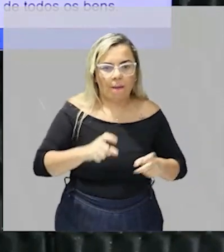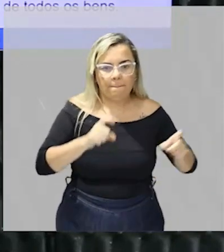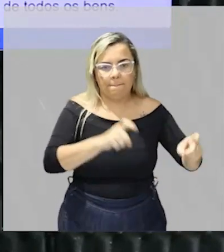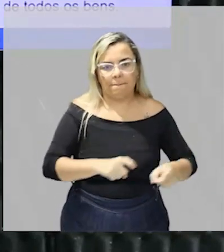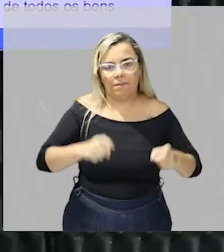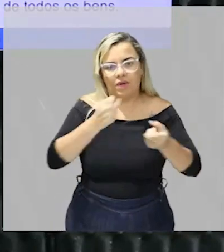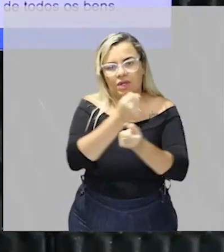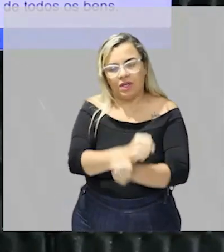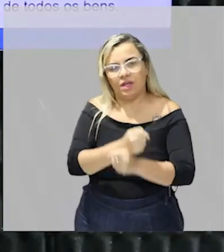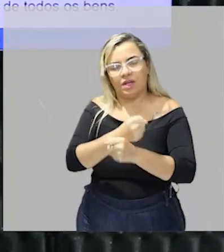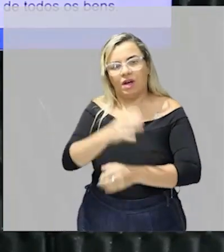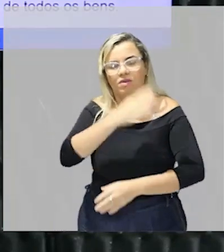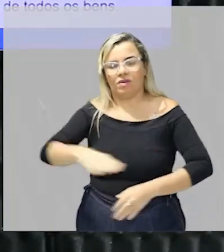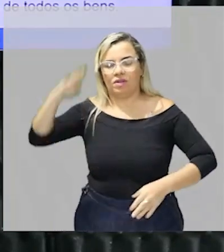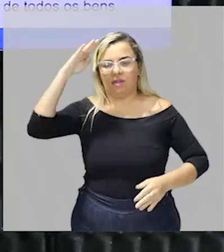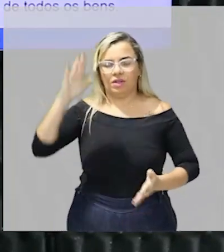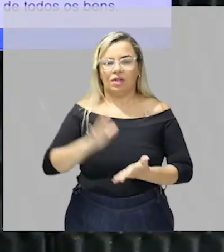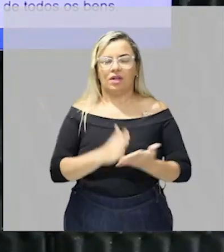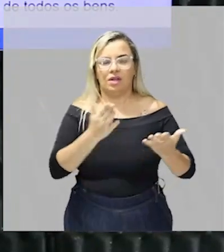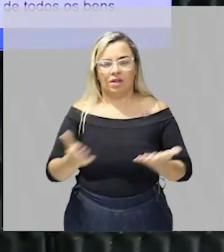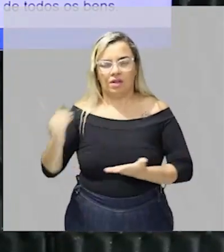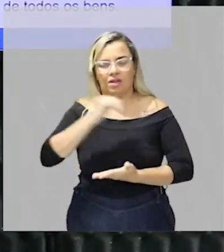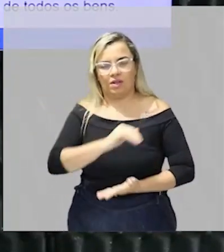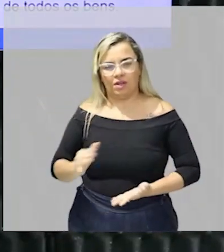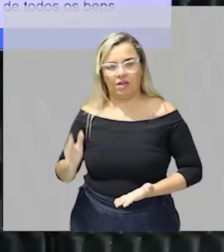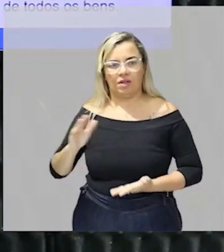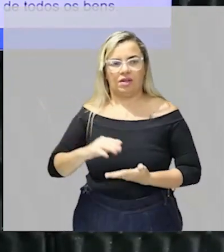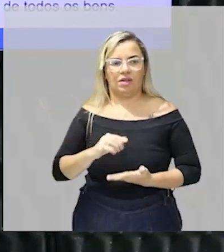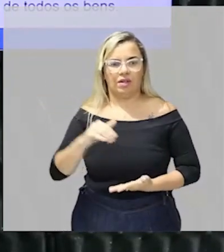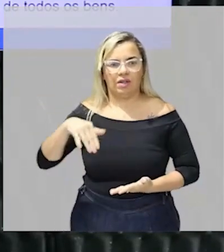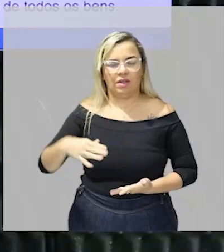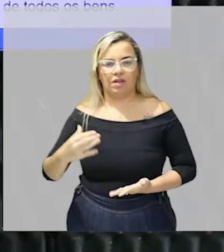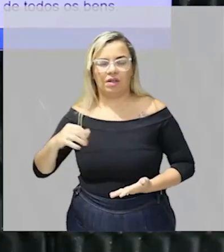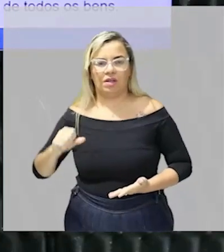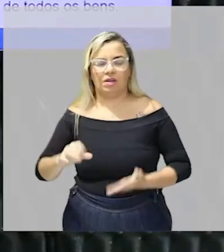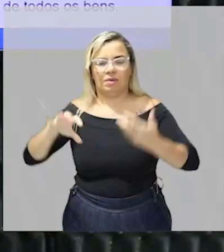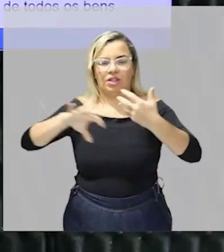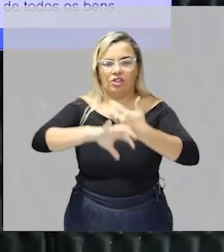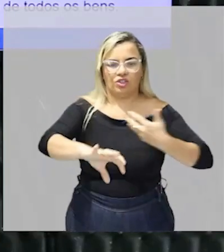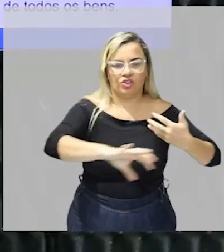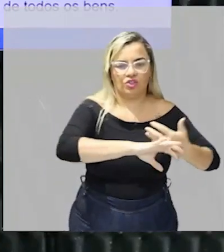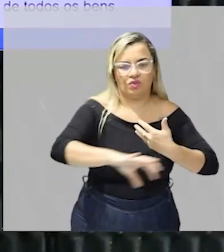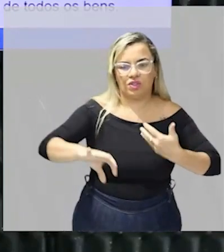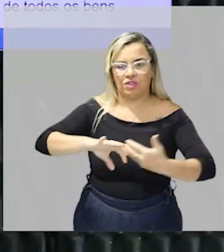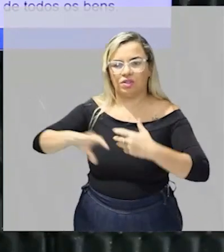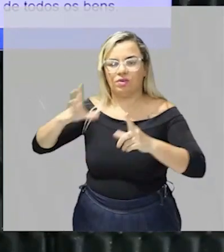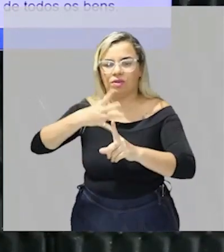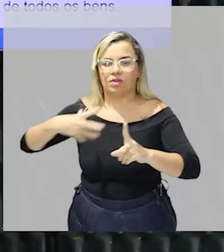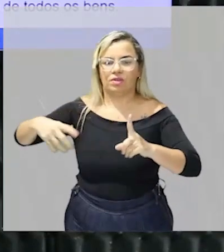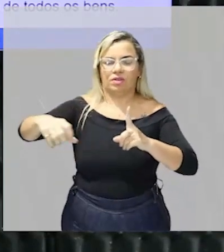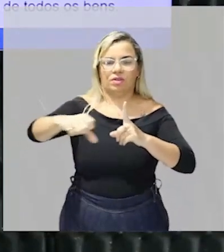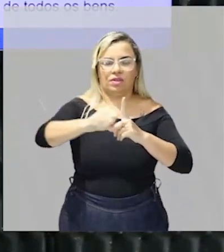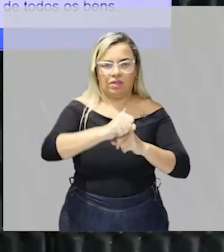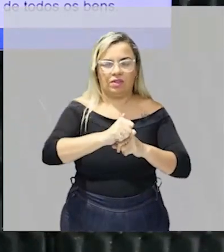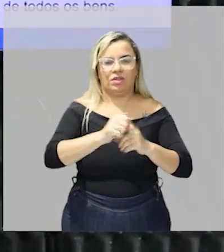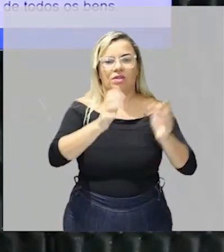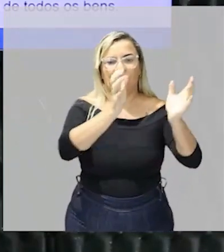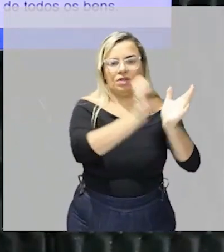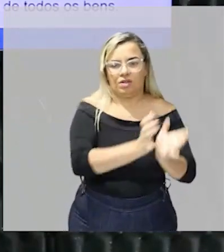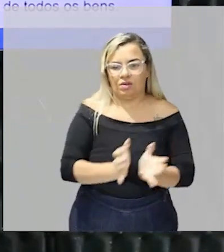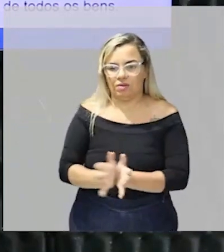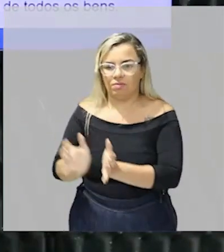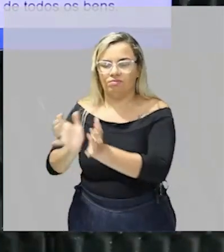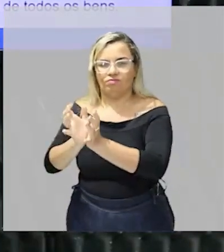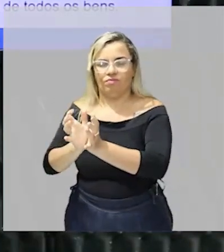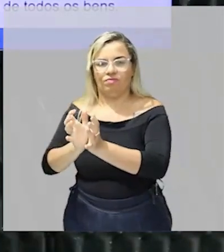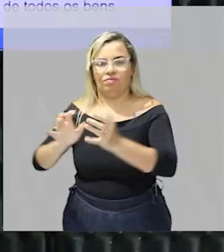o Império Inca ele tem uma estratificação social. E se há uma estratificação social, uma sociedade dividida em classes, ele coloca,